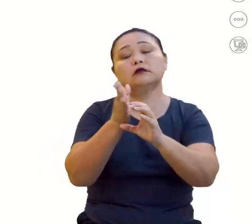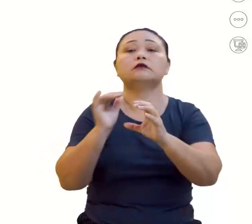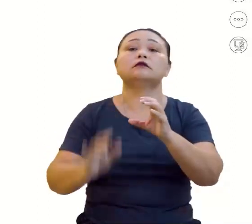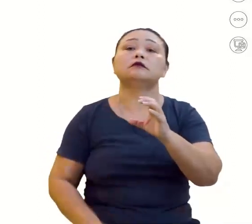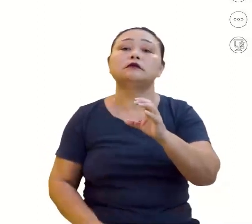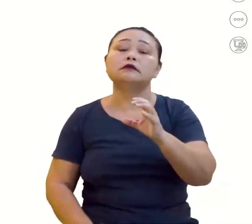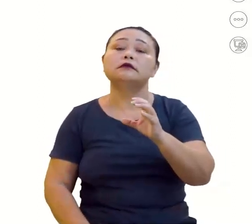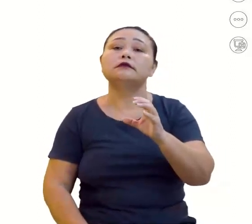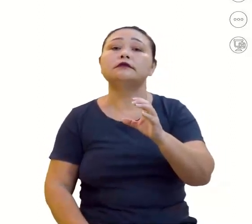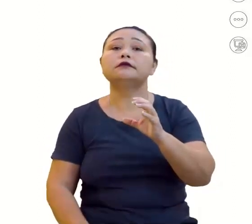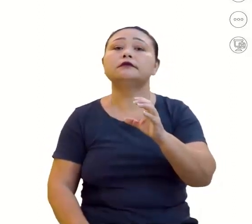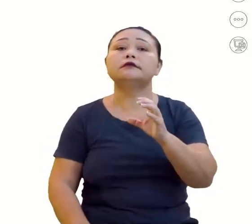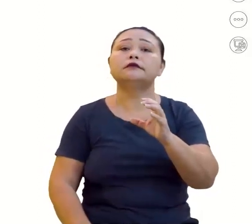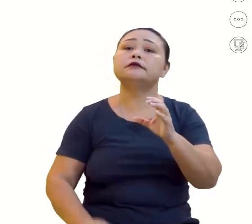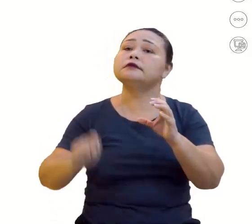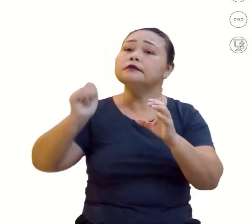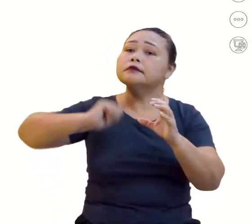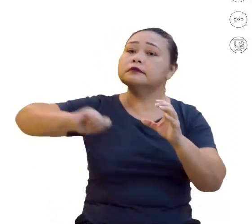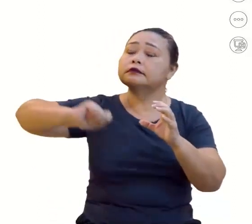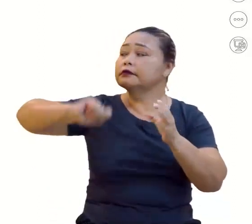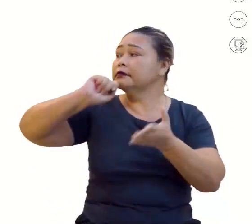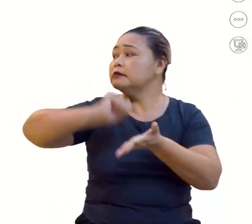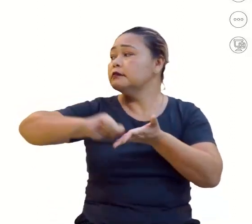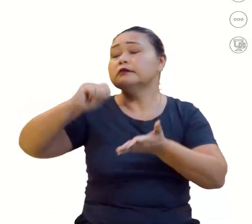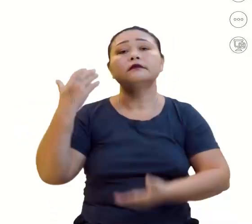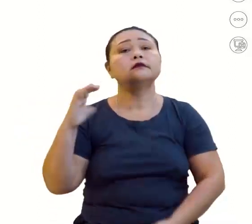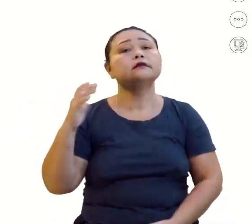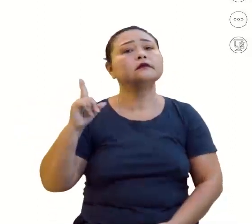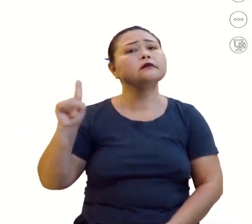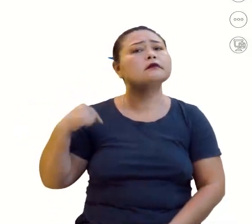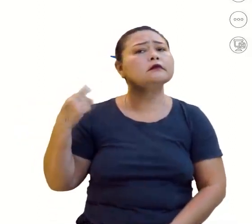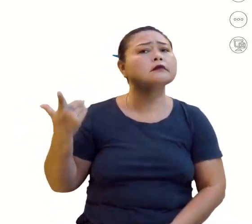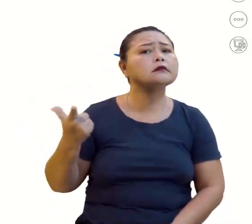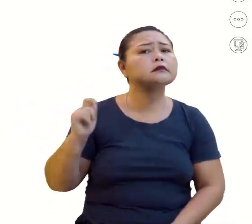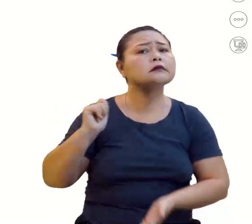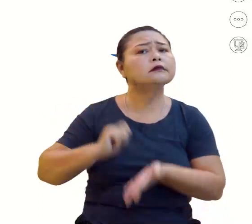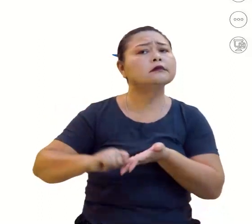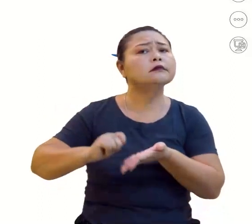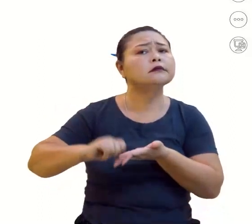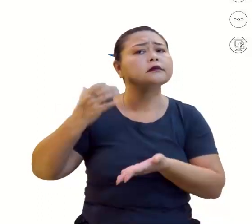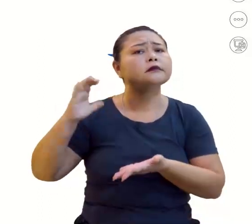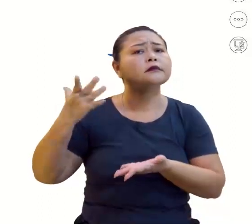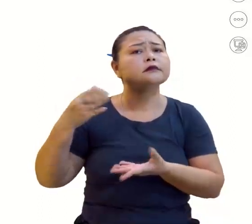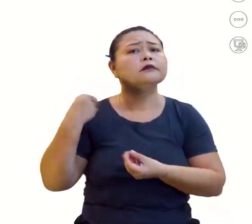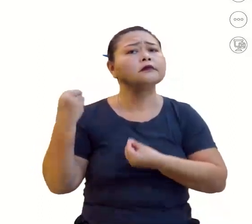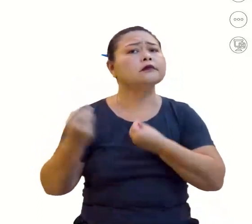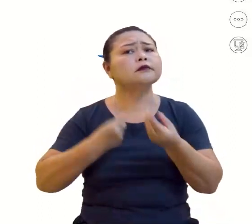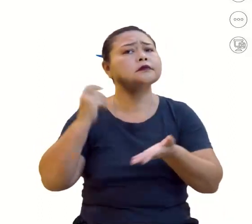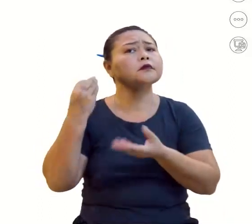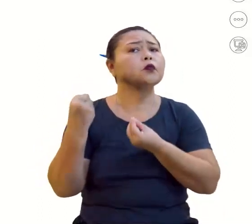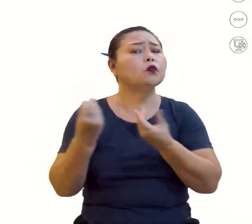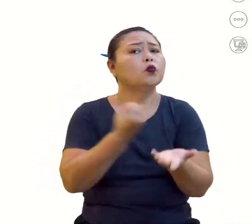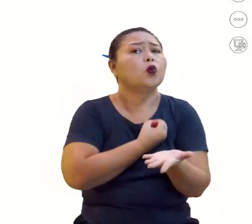centro, né? Notação científica, o que seria Será que eu notação lembro científica, como é que eu escrevo o número em notação